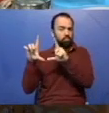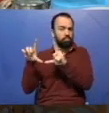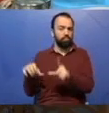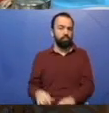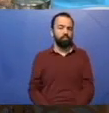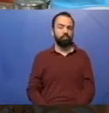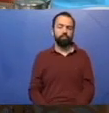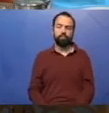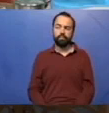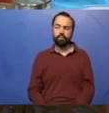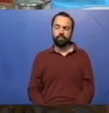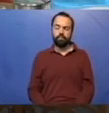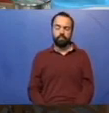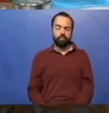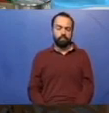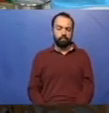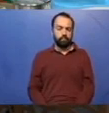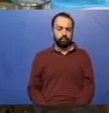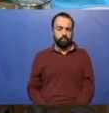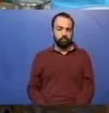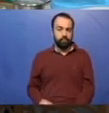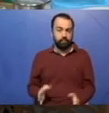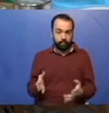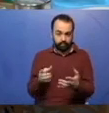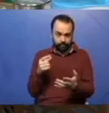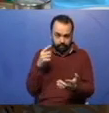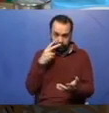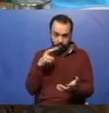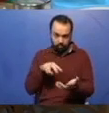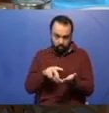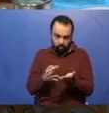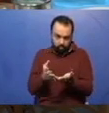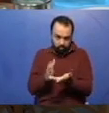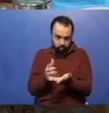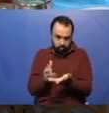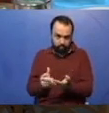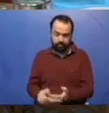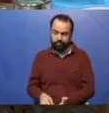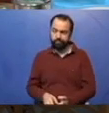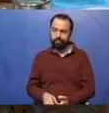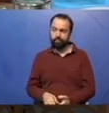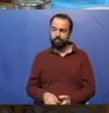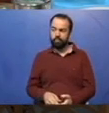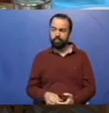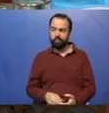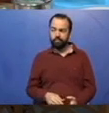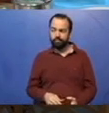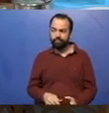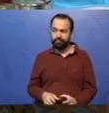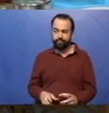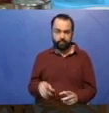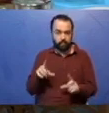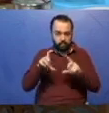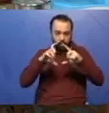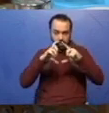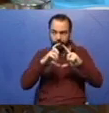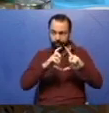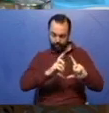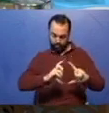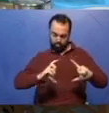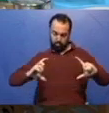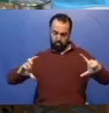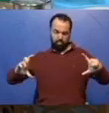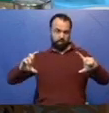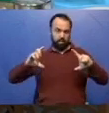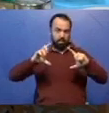Olha que lindo, você pode observar melhor no seu material, na nossa apostila. Olha só que aqui